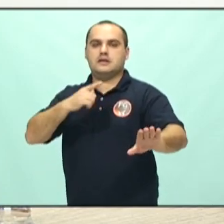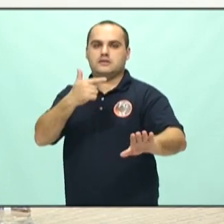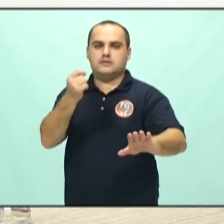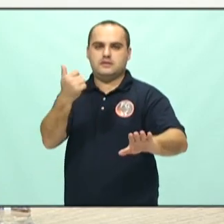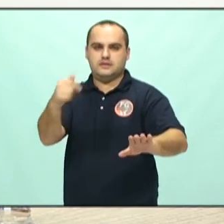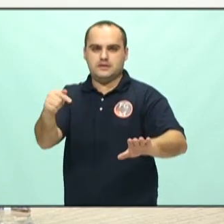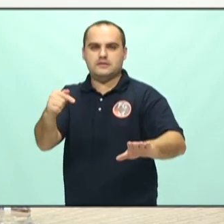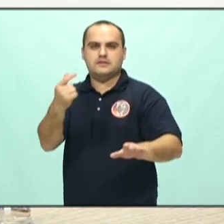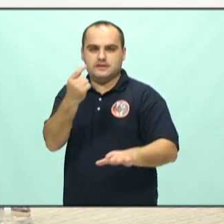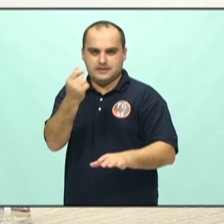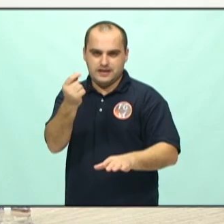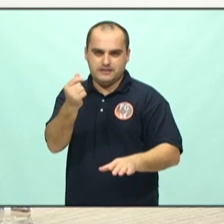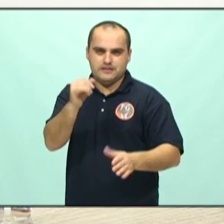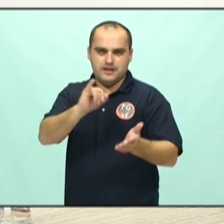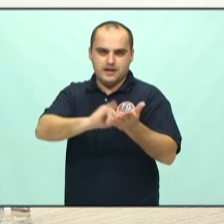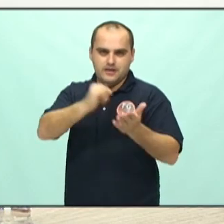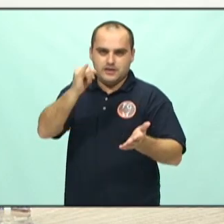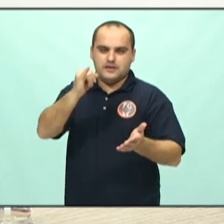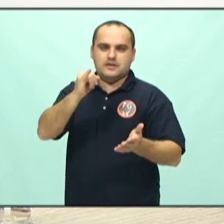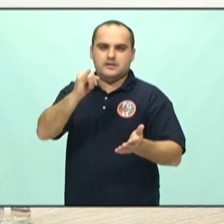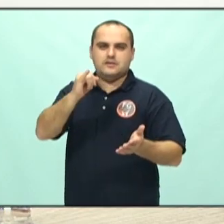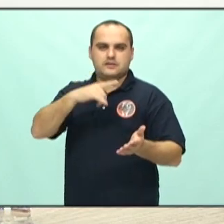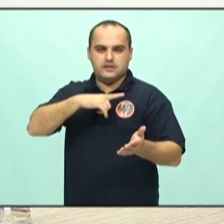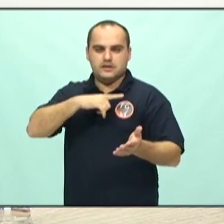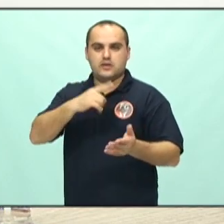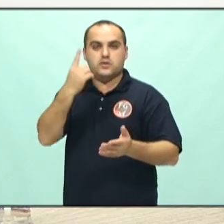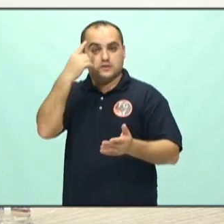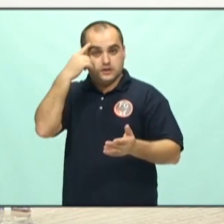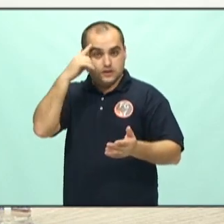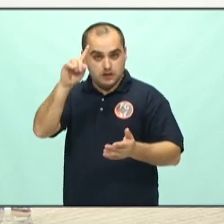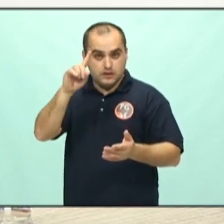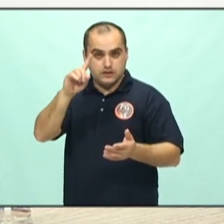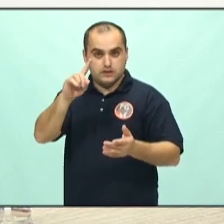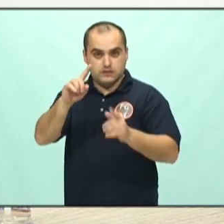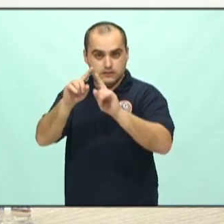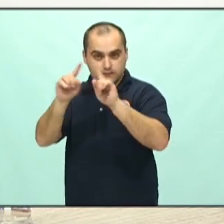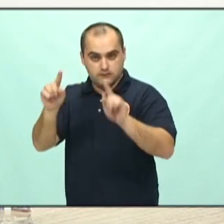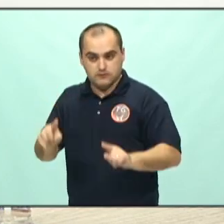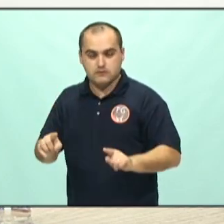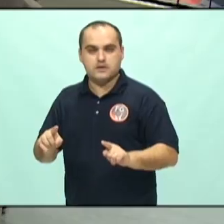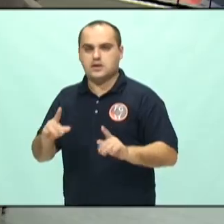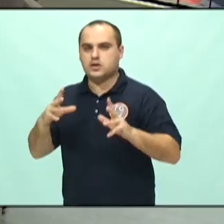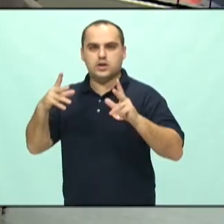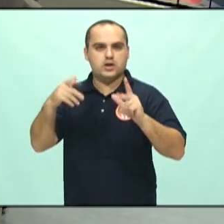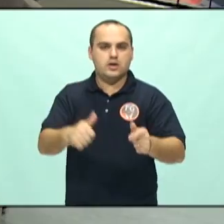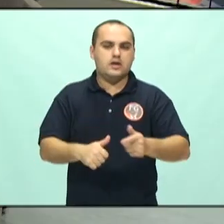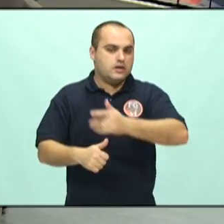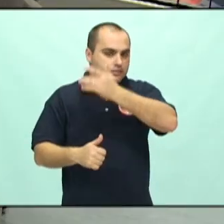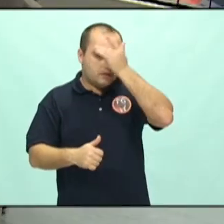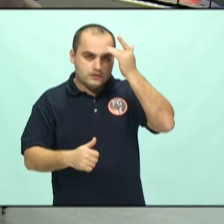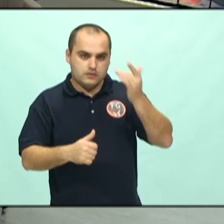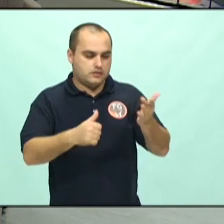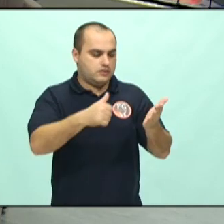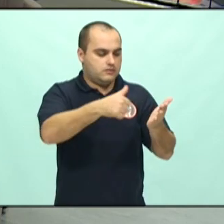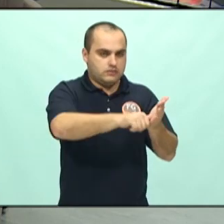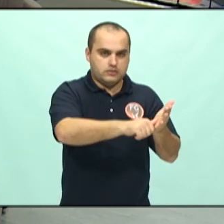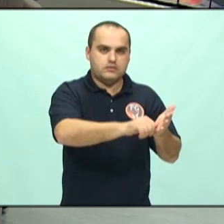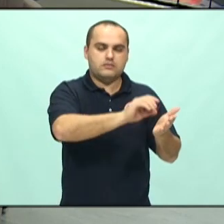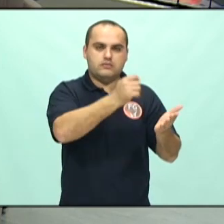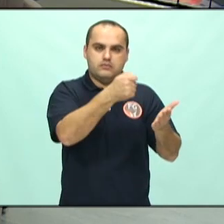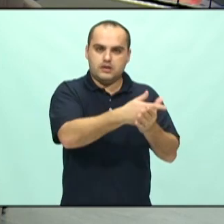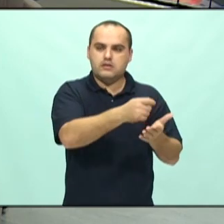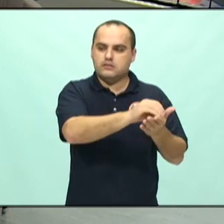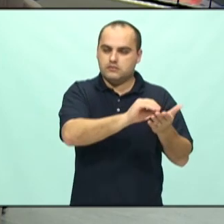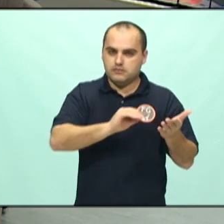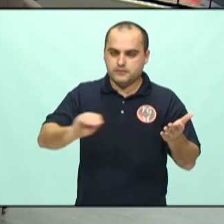que era aquela contribuição compulsória, um dia de trabalho de todos os membros da categoria, que era revertido ao sindicato. Até